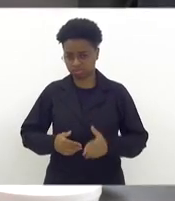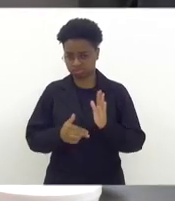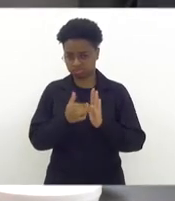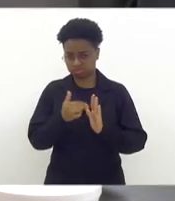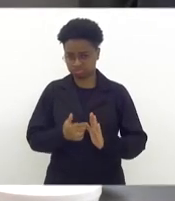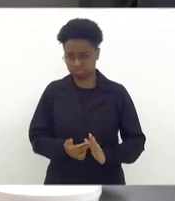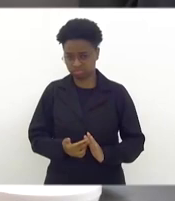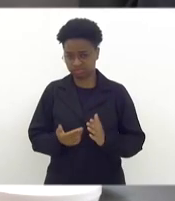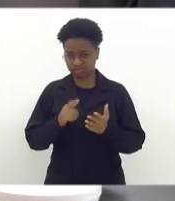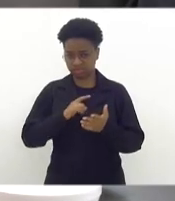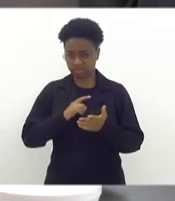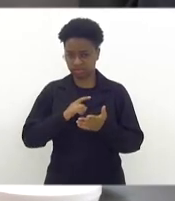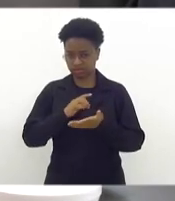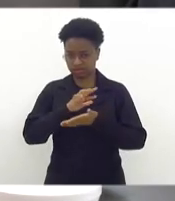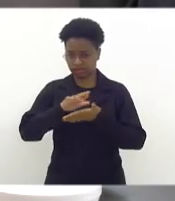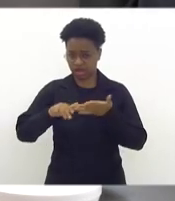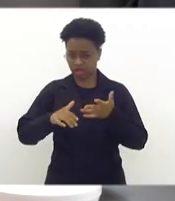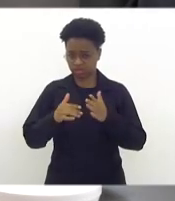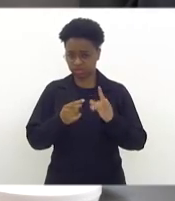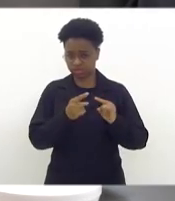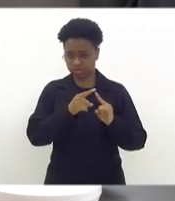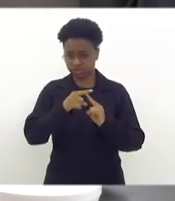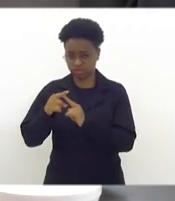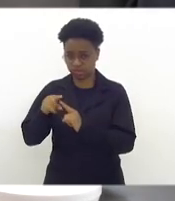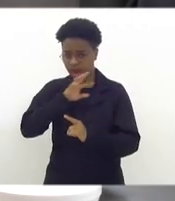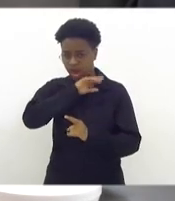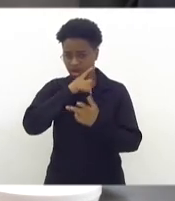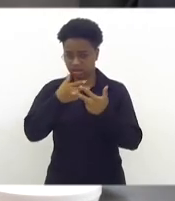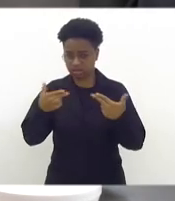de todos os tipos de animais,